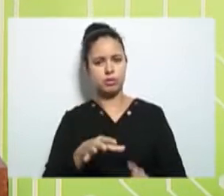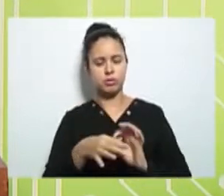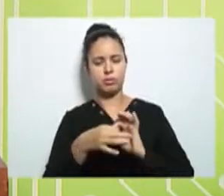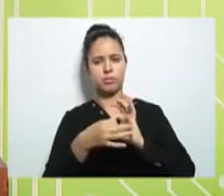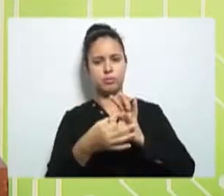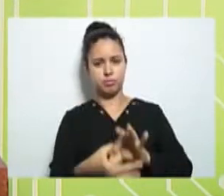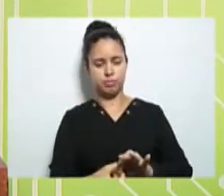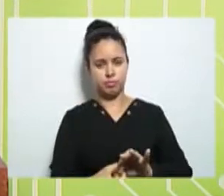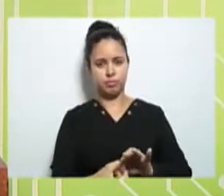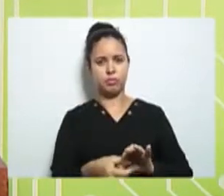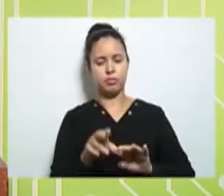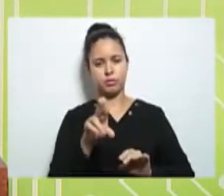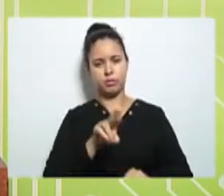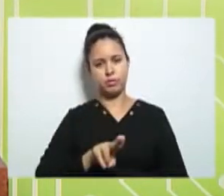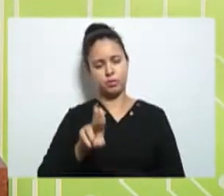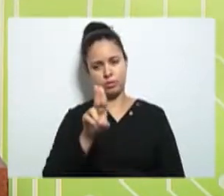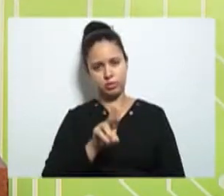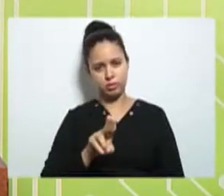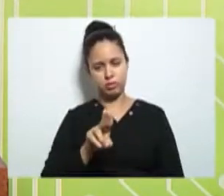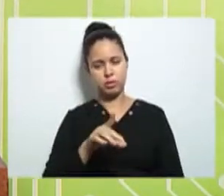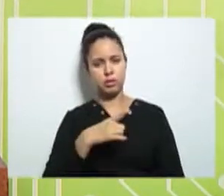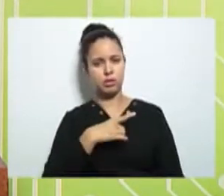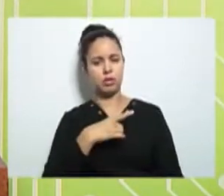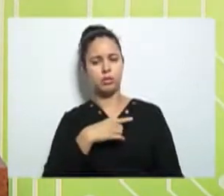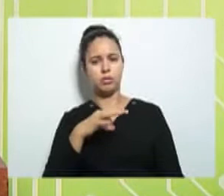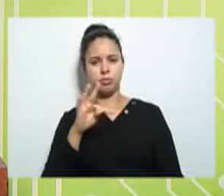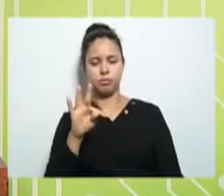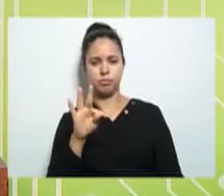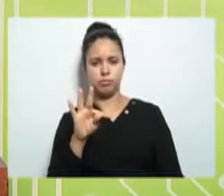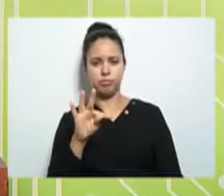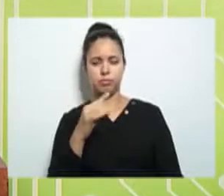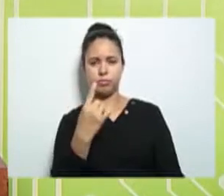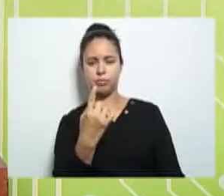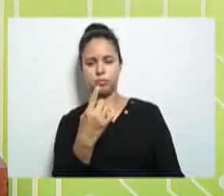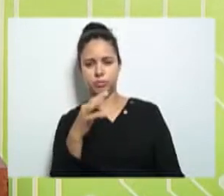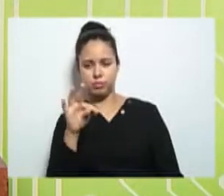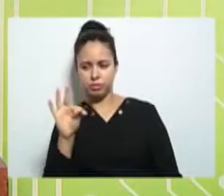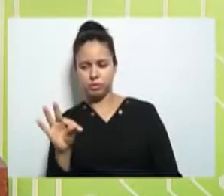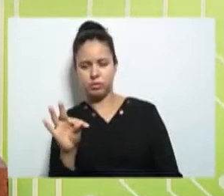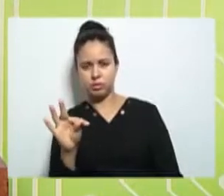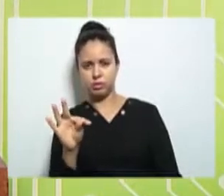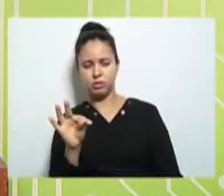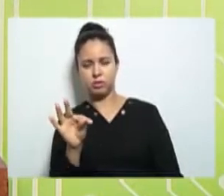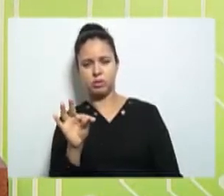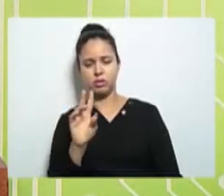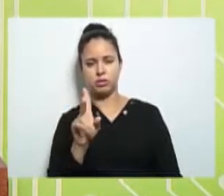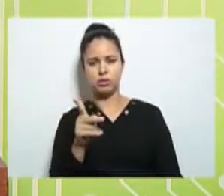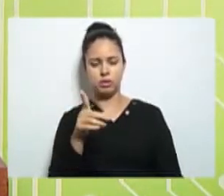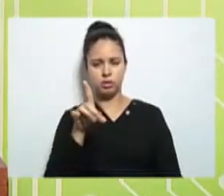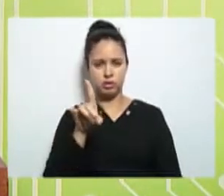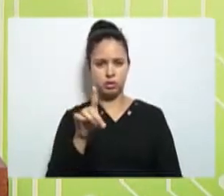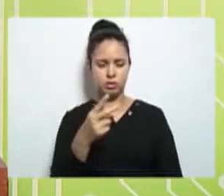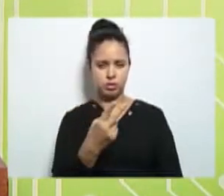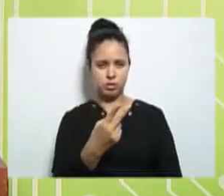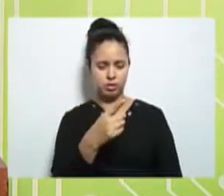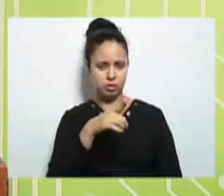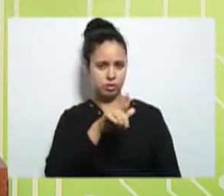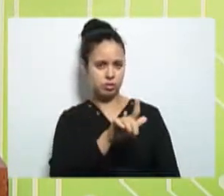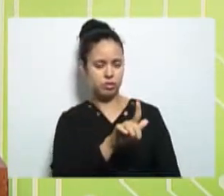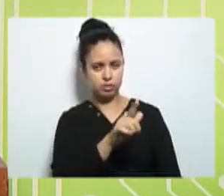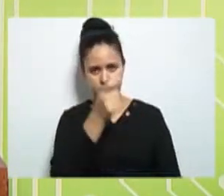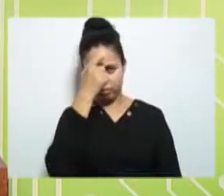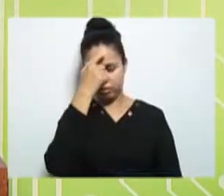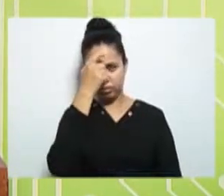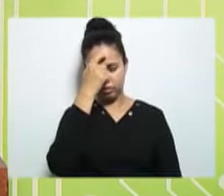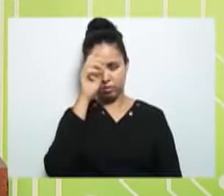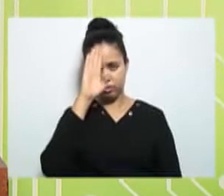bastante memória. Então você tem 1 tera de HD, mas às vezes você tem 2 GB de memória. Só 2 GB de memória principal, isso